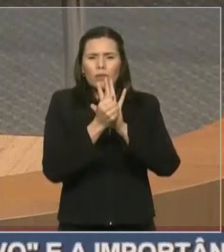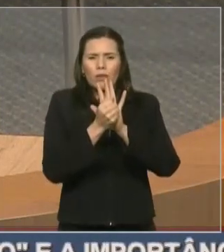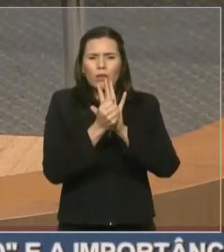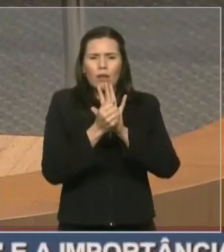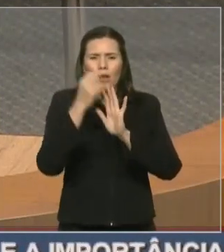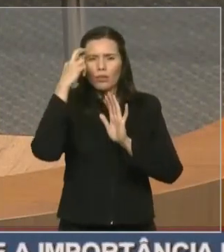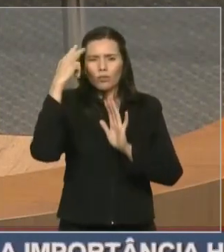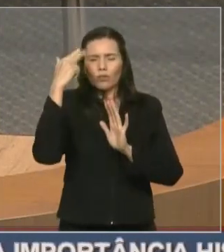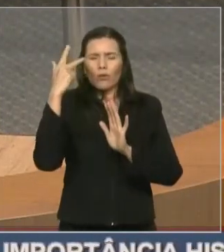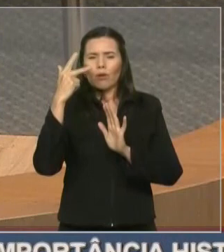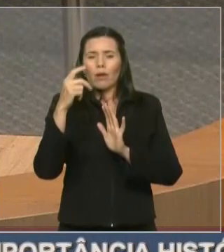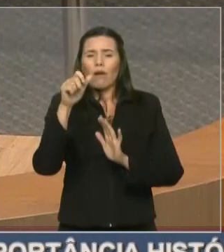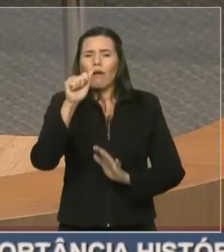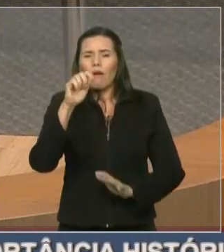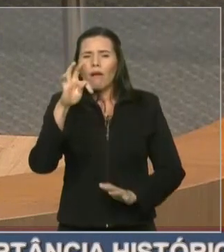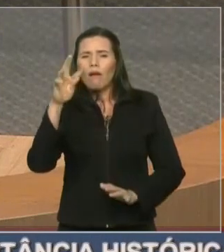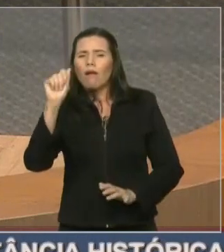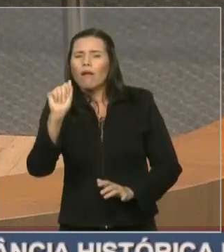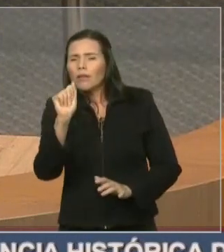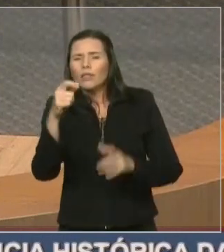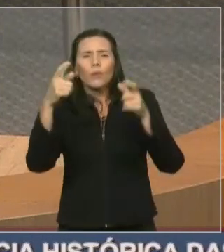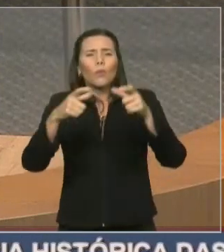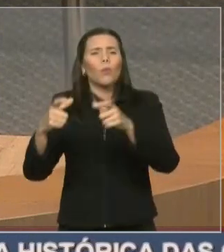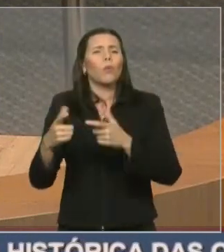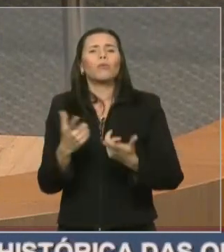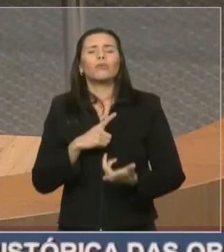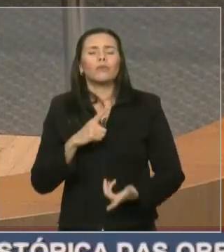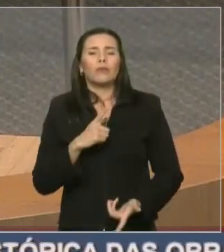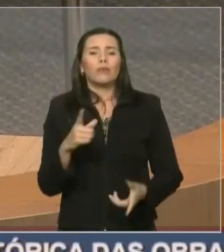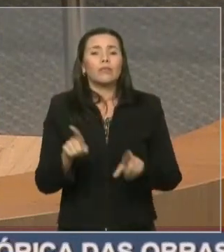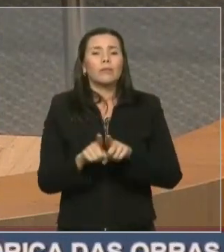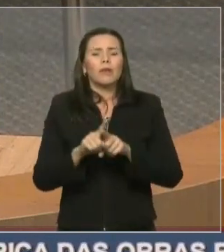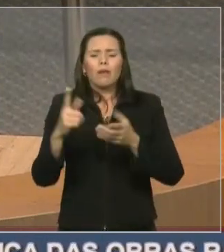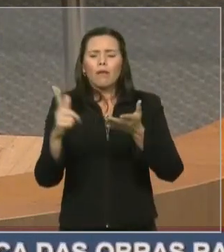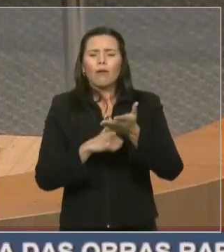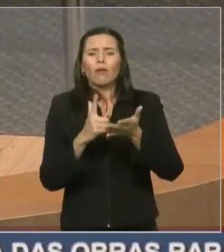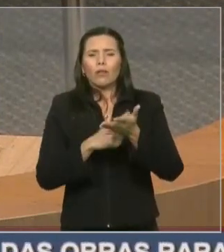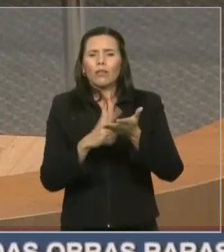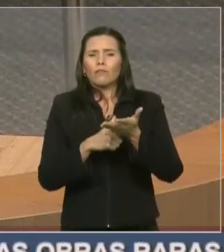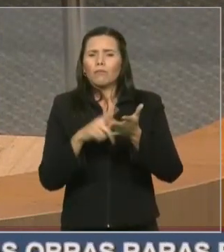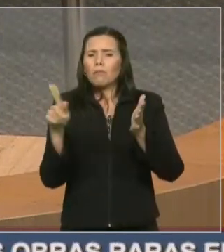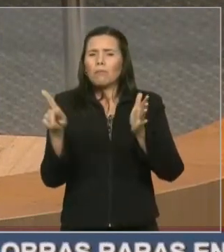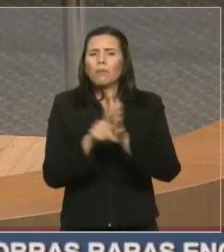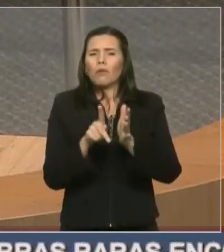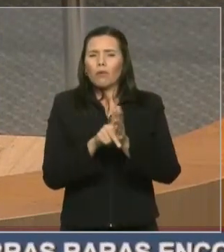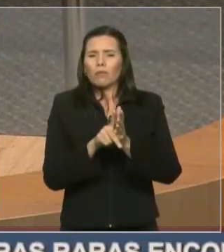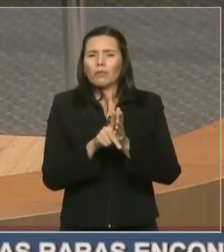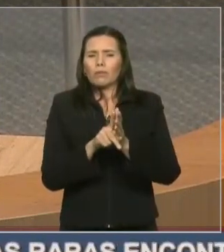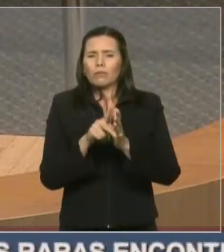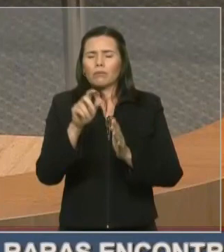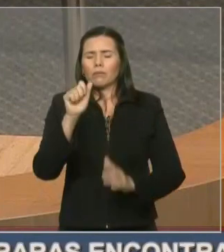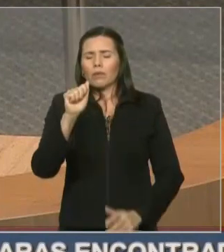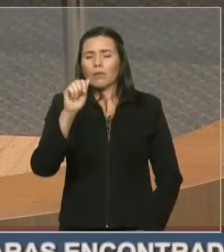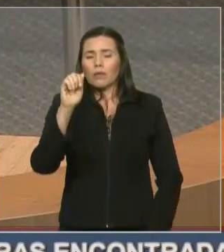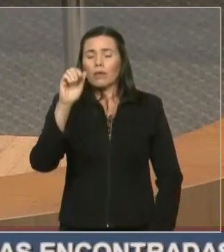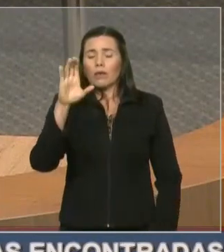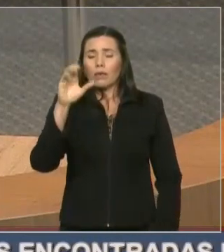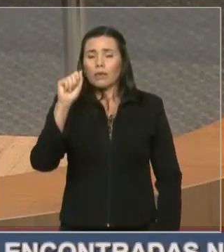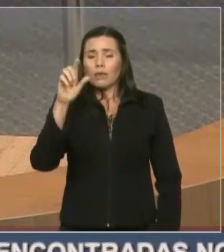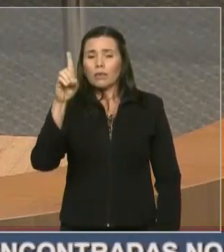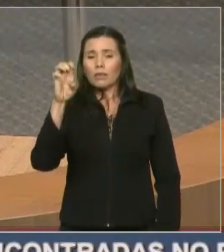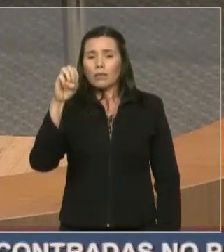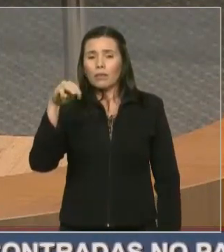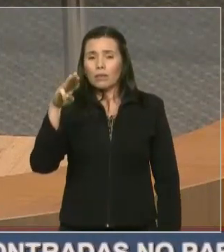Onde é que estão os ofícios? Onde estão os livros da academia? E aí a Assembleia funcionava ali na velha